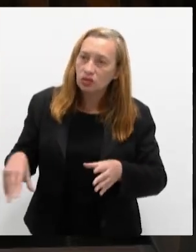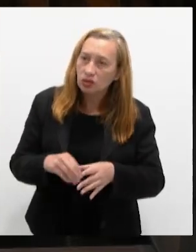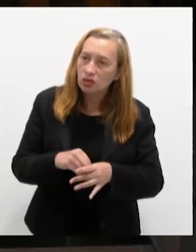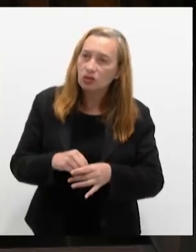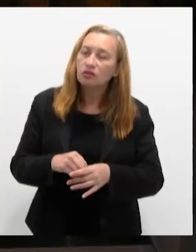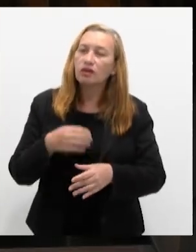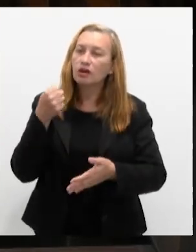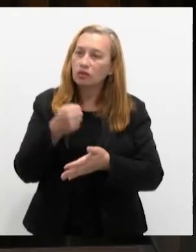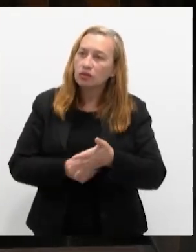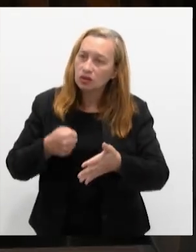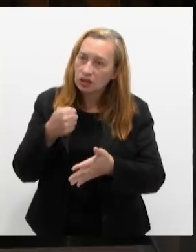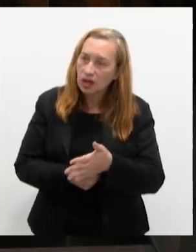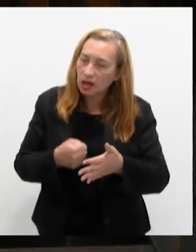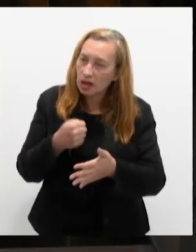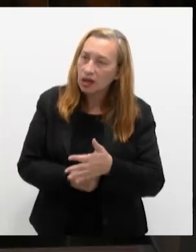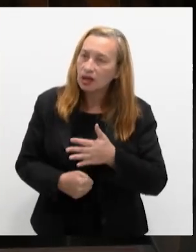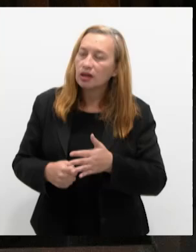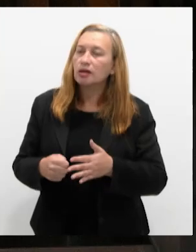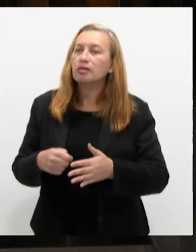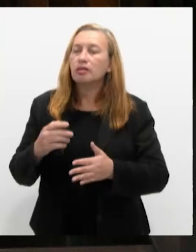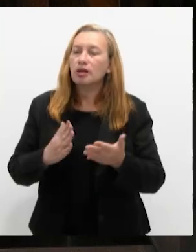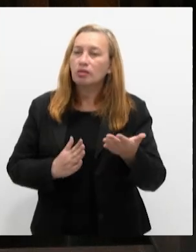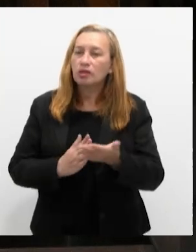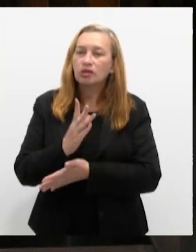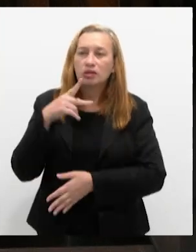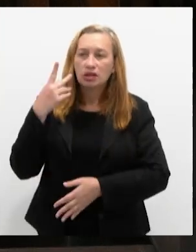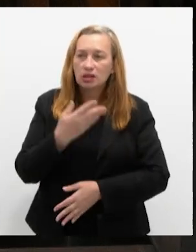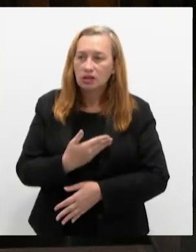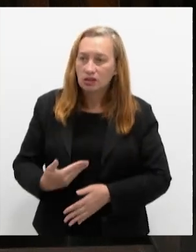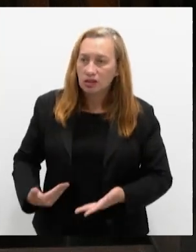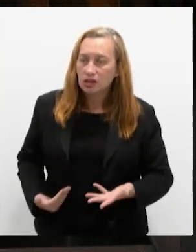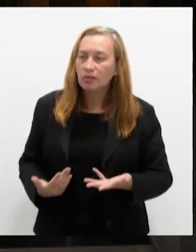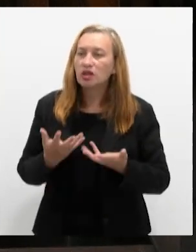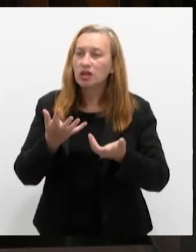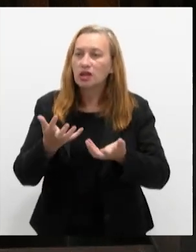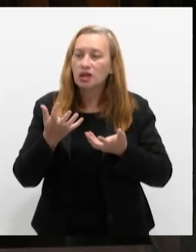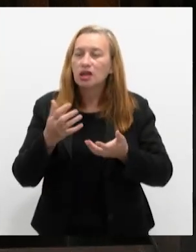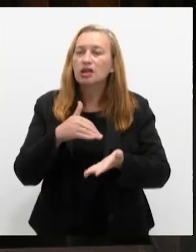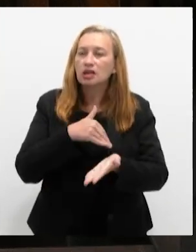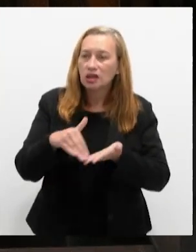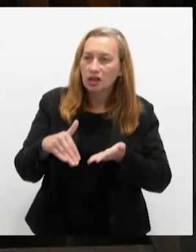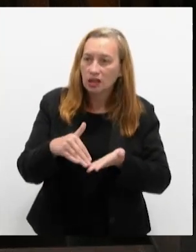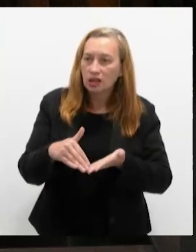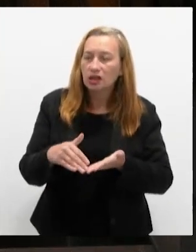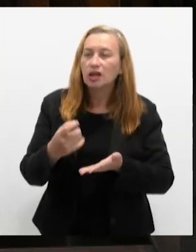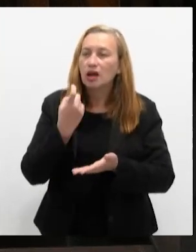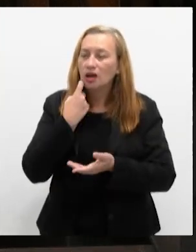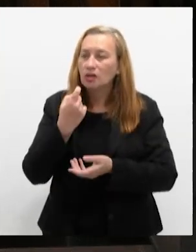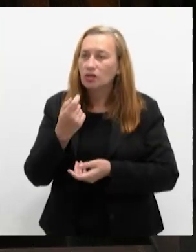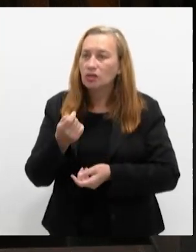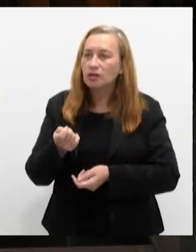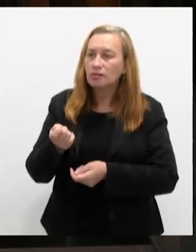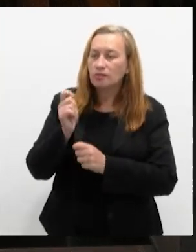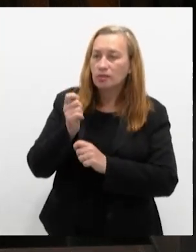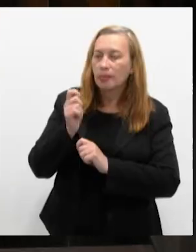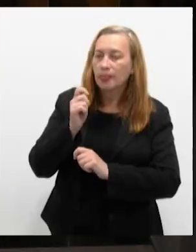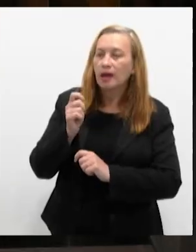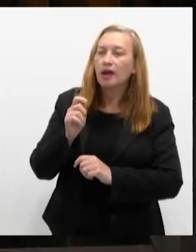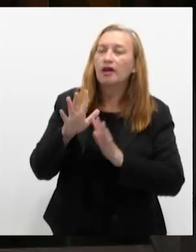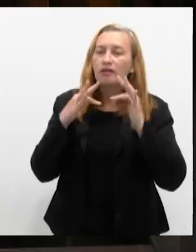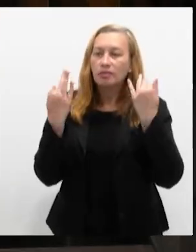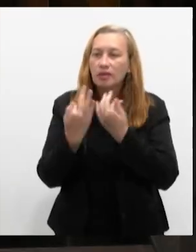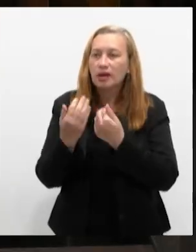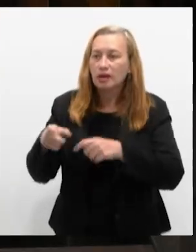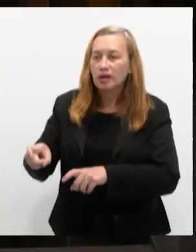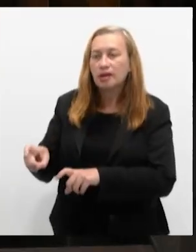pela aprovação das nossas emendas, porque a gente quer que o secretário de Agricultura Familiar e Pesca tenha servidores mais